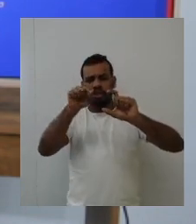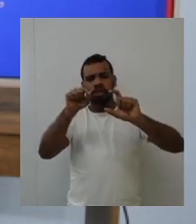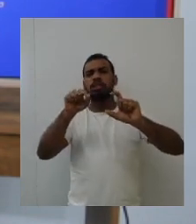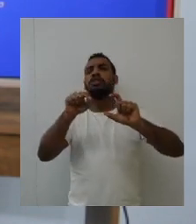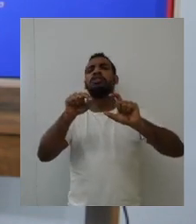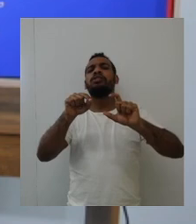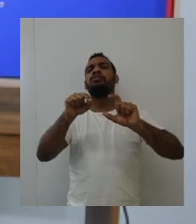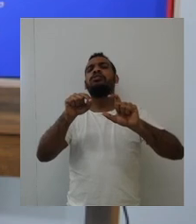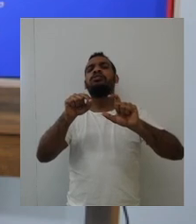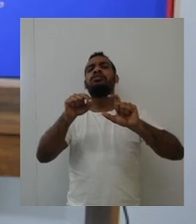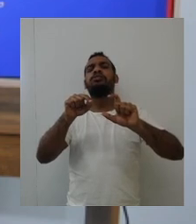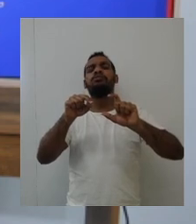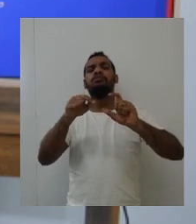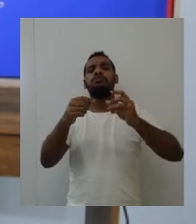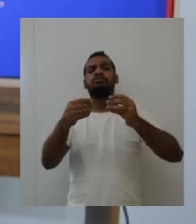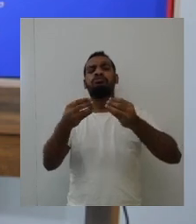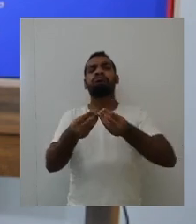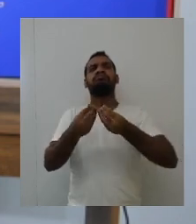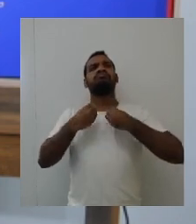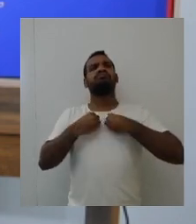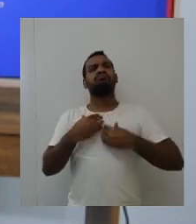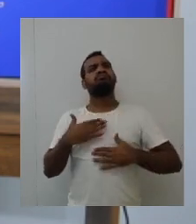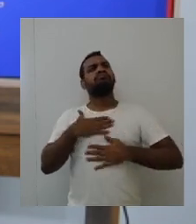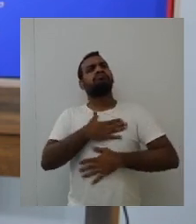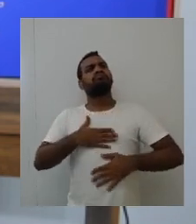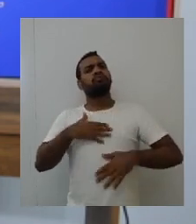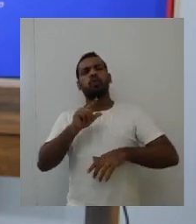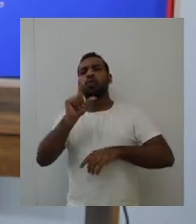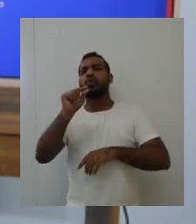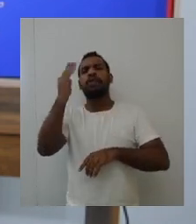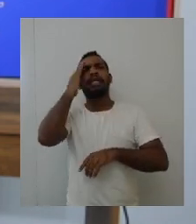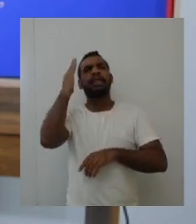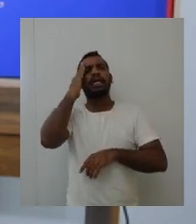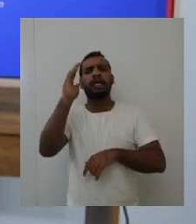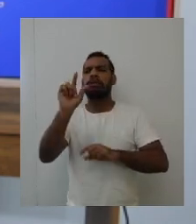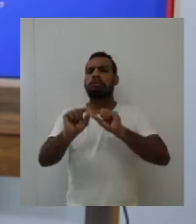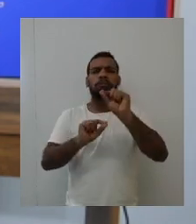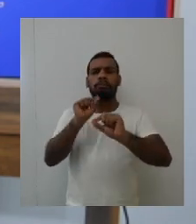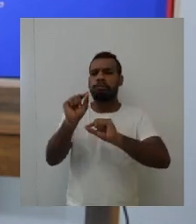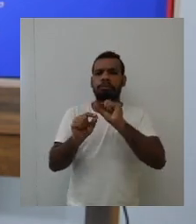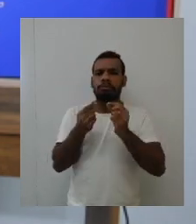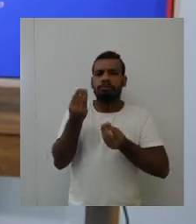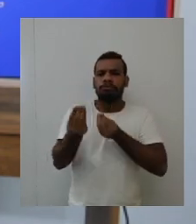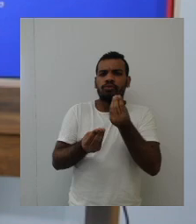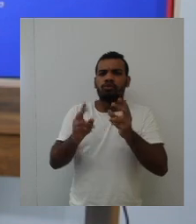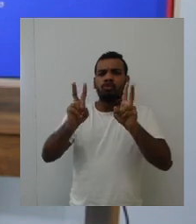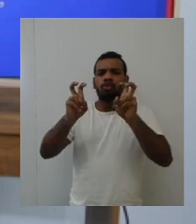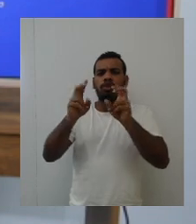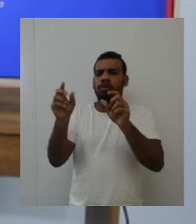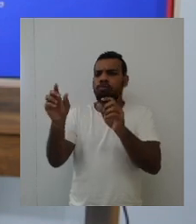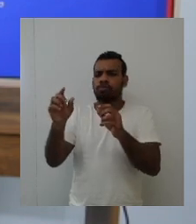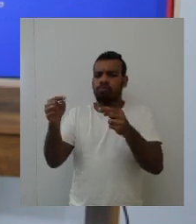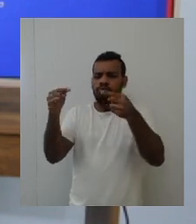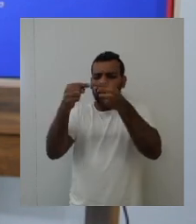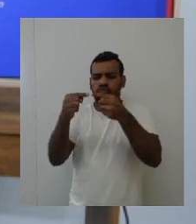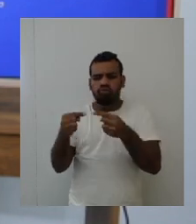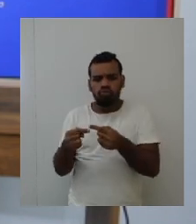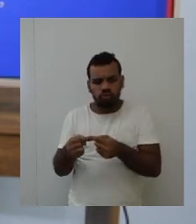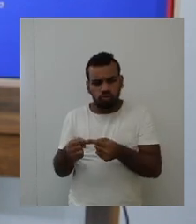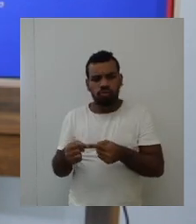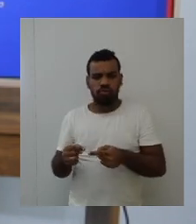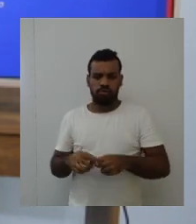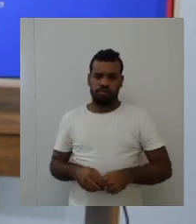Jesus, traz para a gente de entendimento em relação a recursos coesivos, né? A